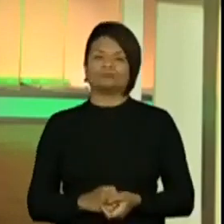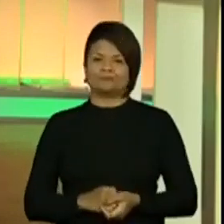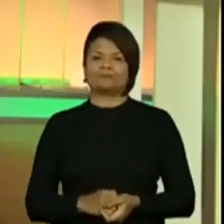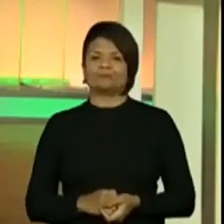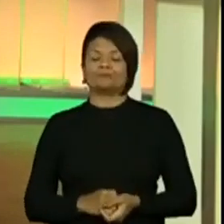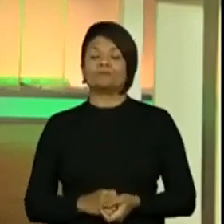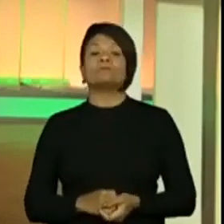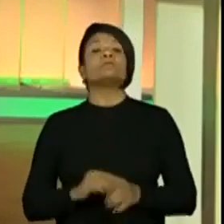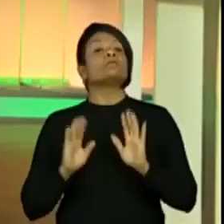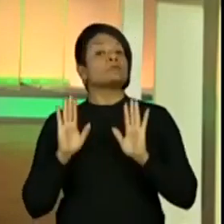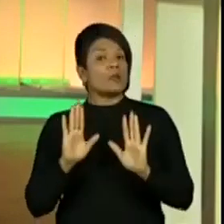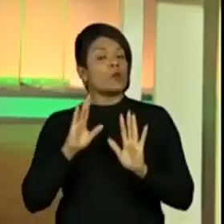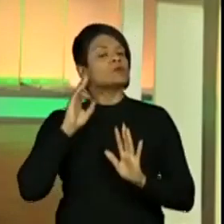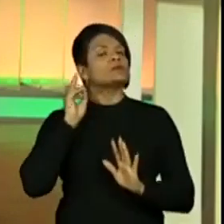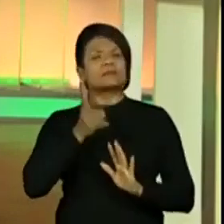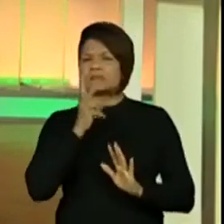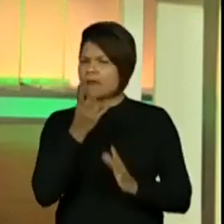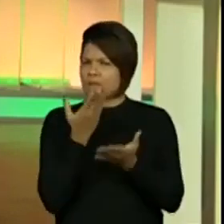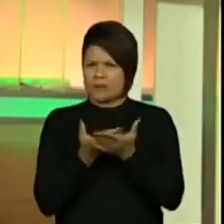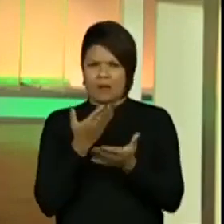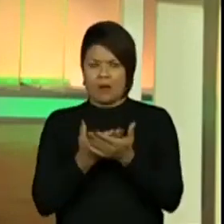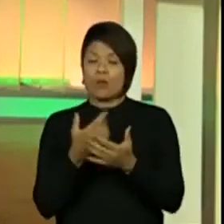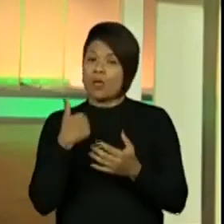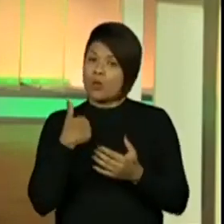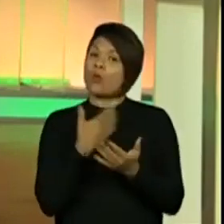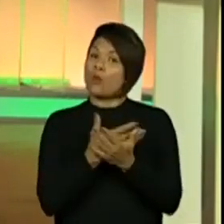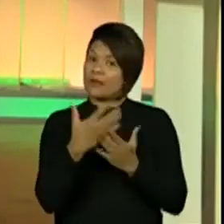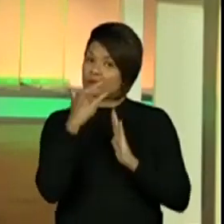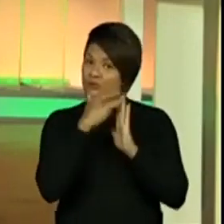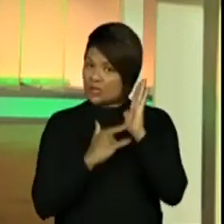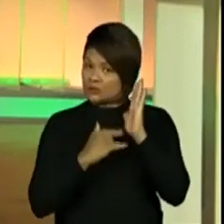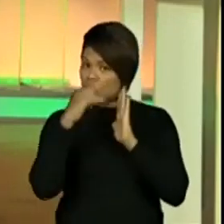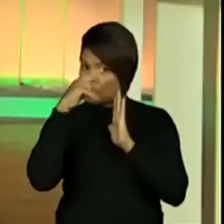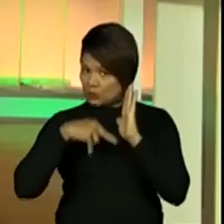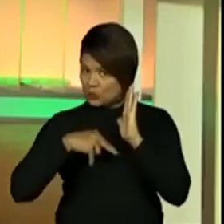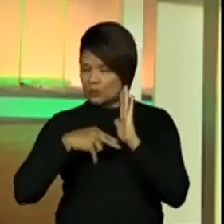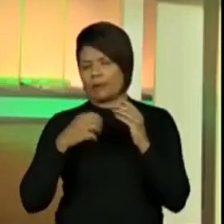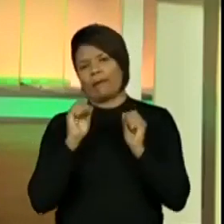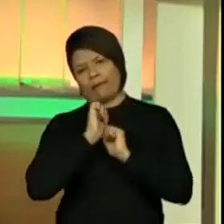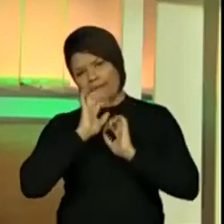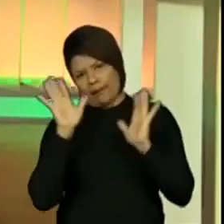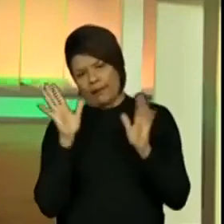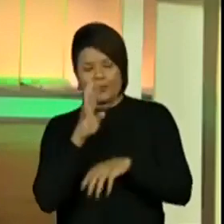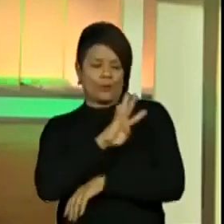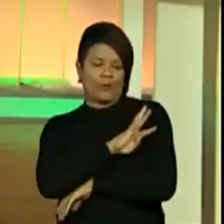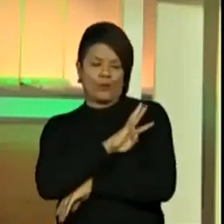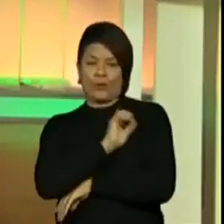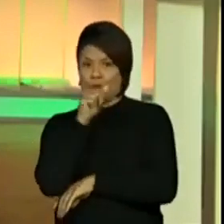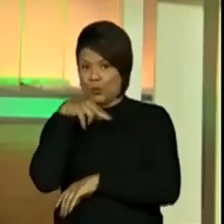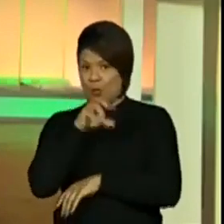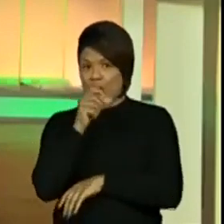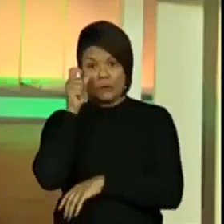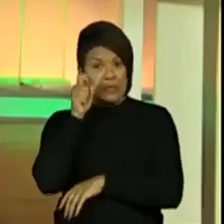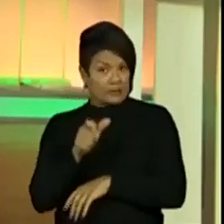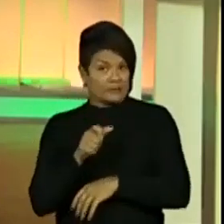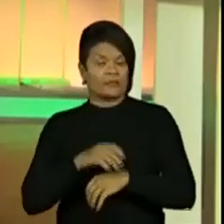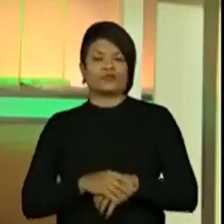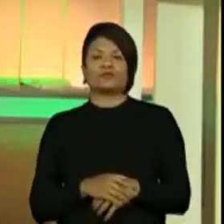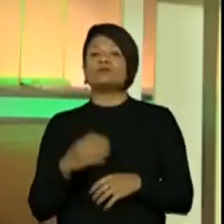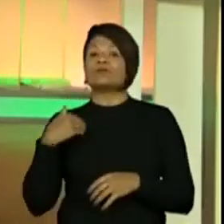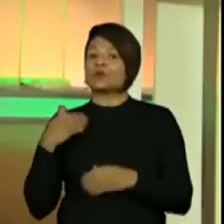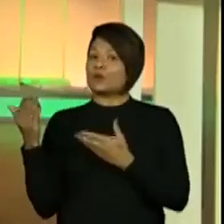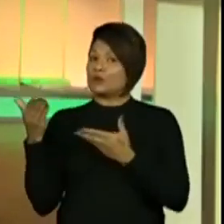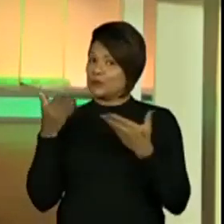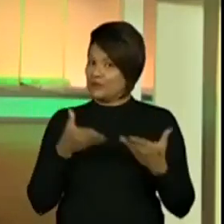Então, toda aula eu começo com uma leitura. E claro que para o quarto ano eu ia reservar também uma leitura bem interessante. Eu estou trazendo,